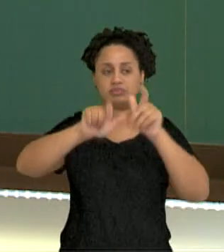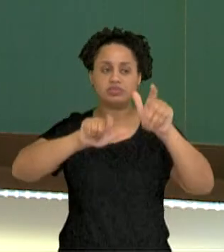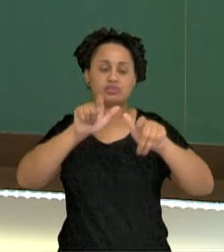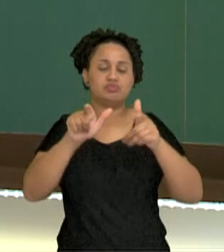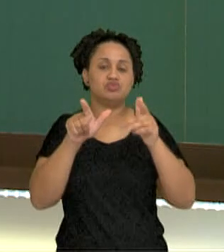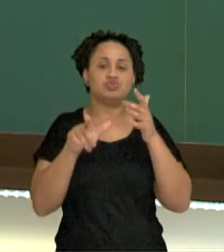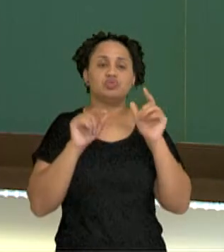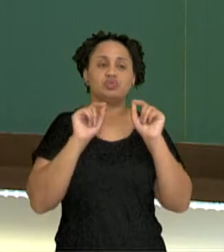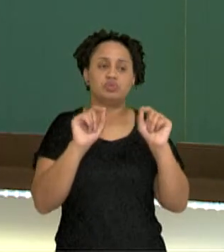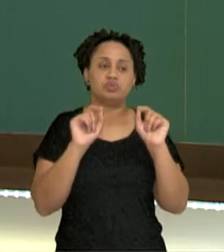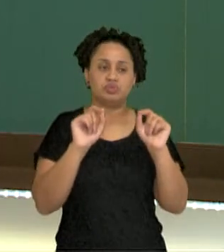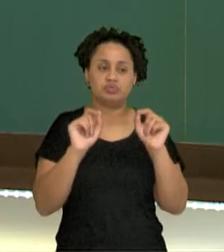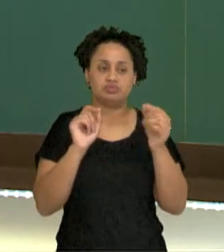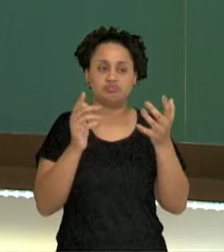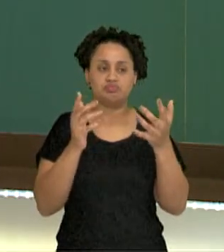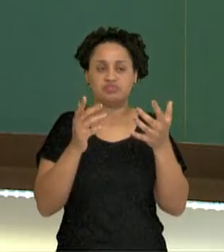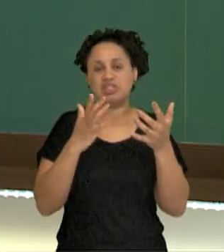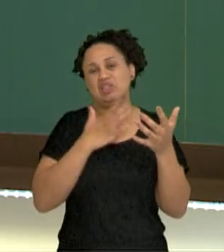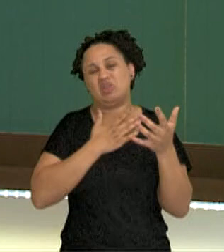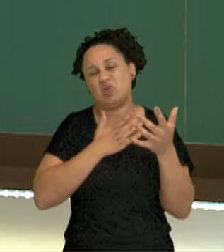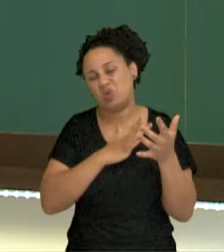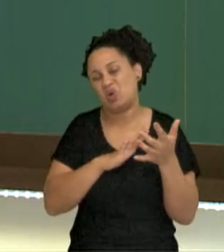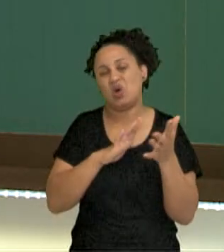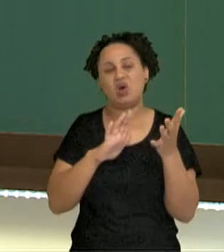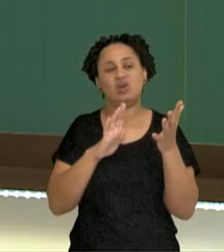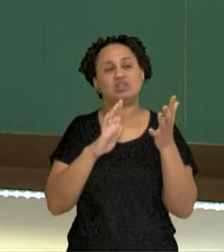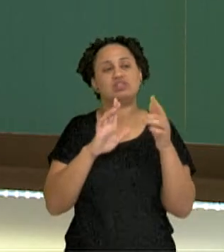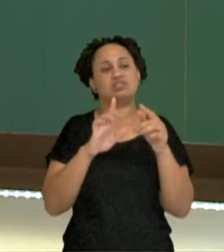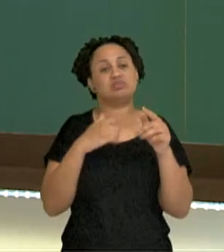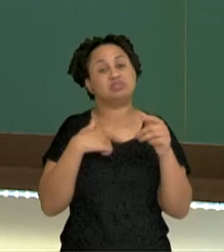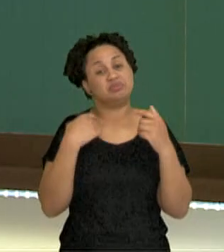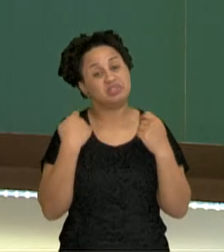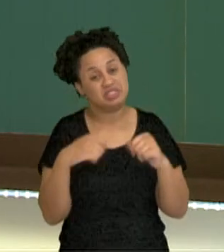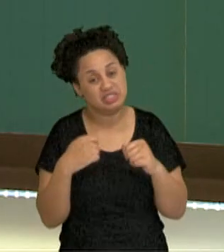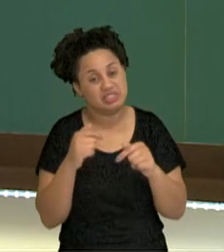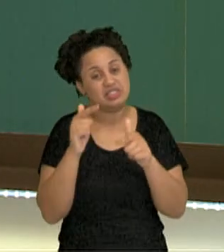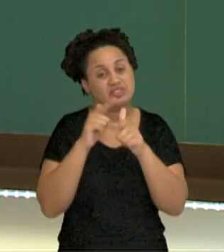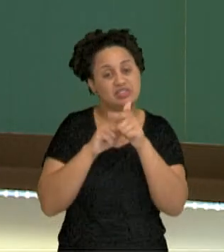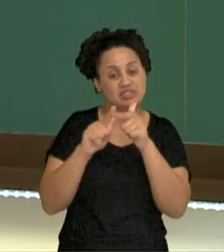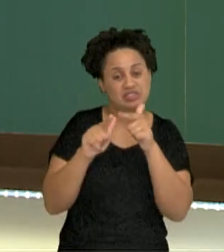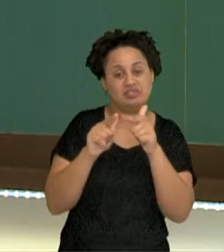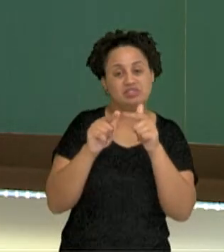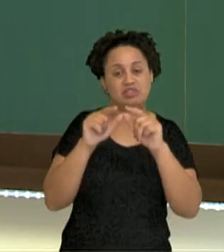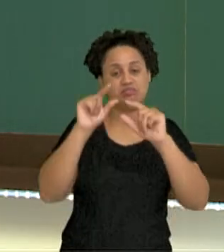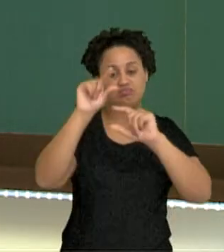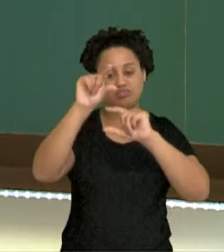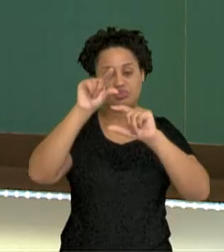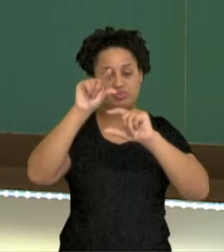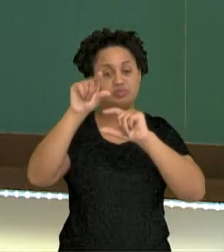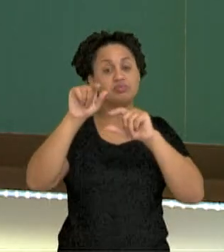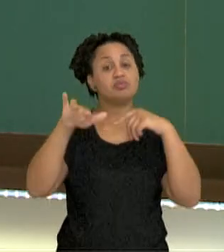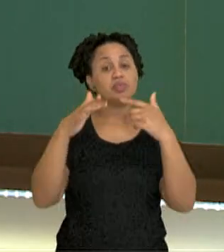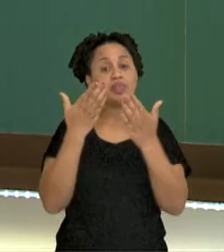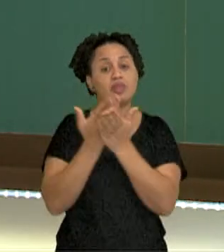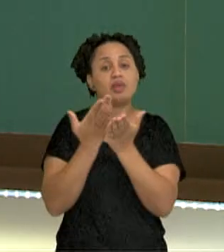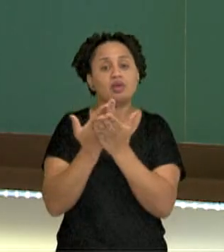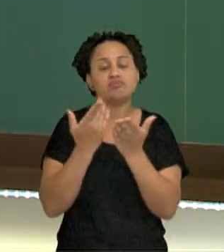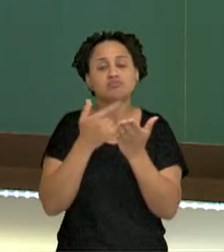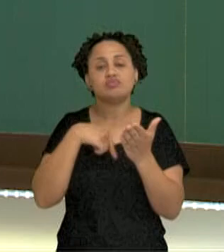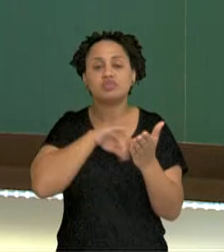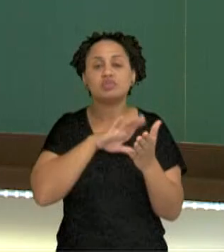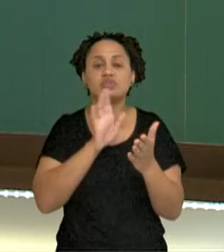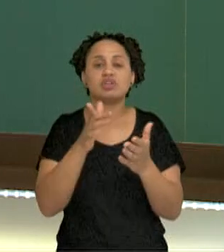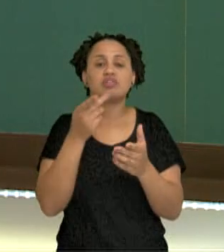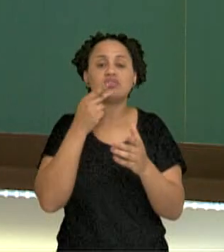têm ou não gosto, mas precisa da divisão de frações, né? Então nessa aula aqui a gente já falou um pouquinho